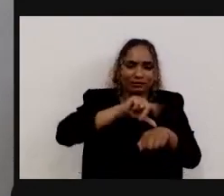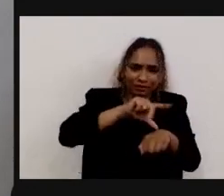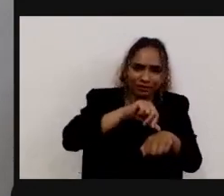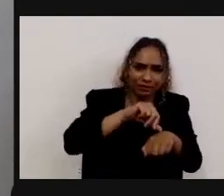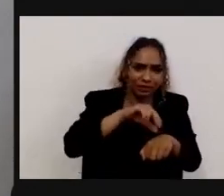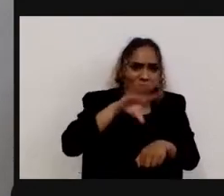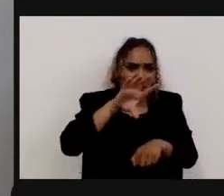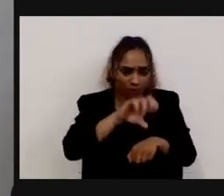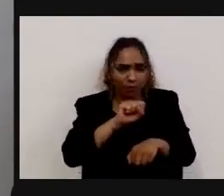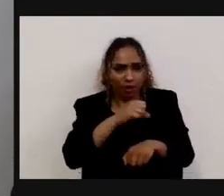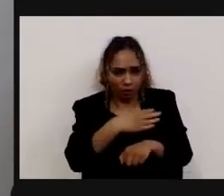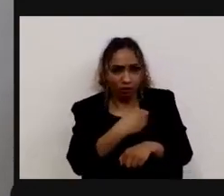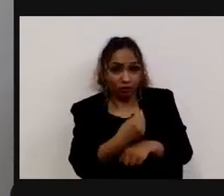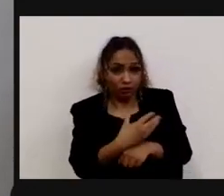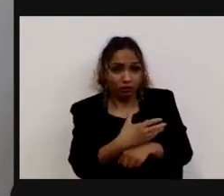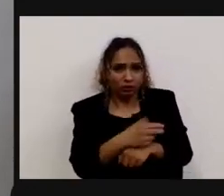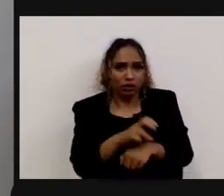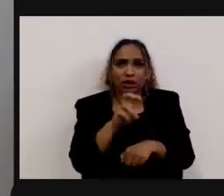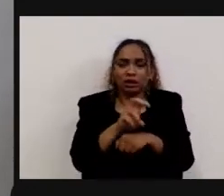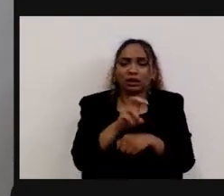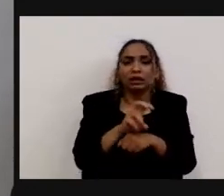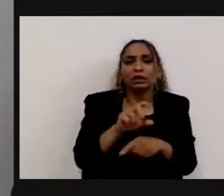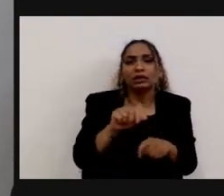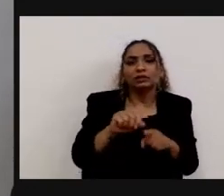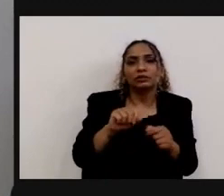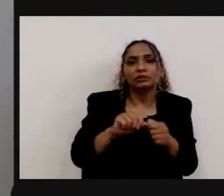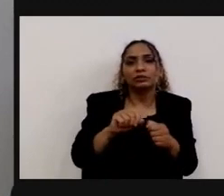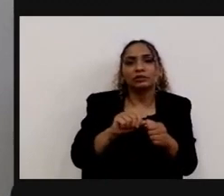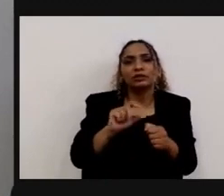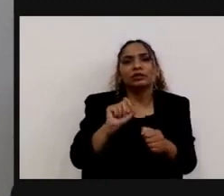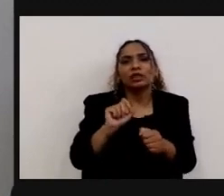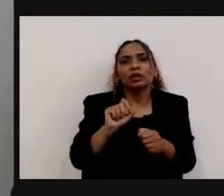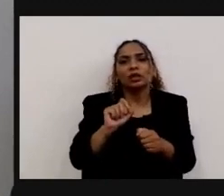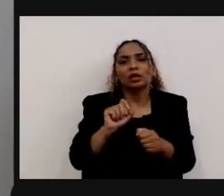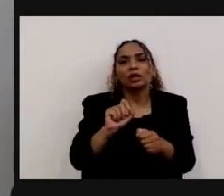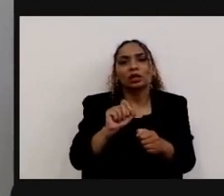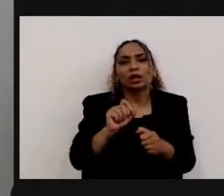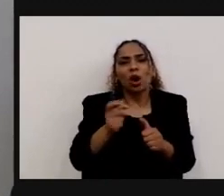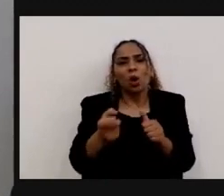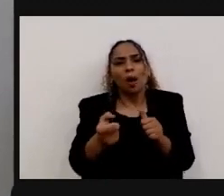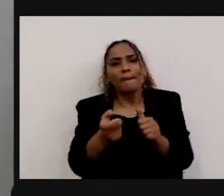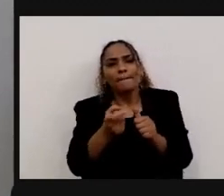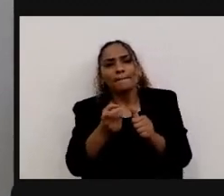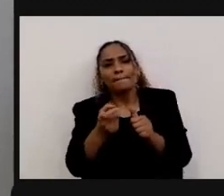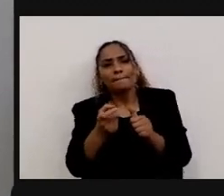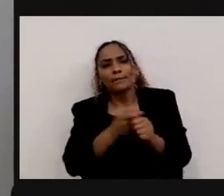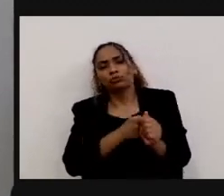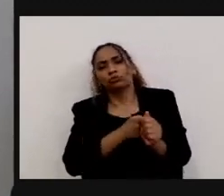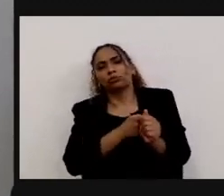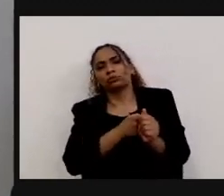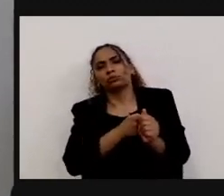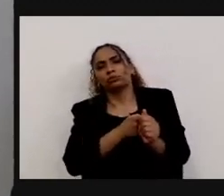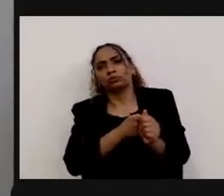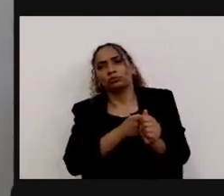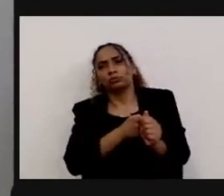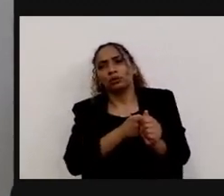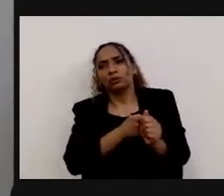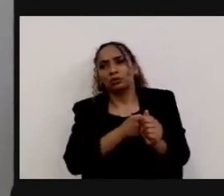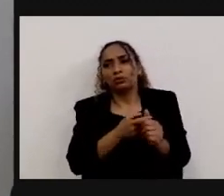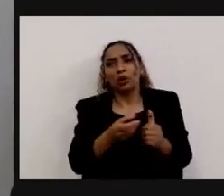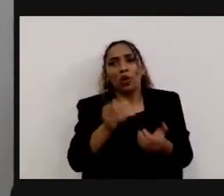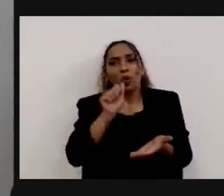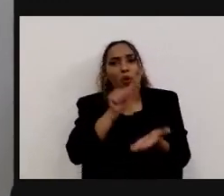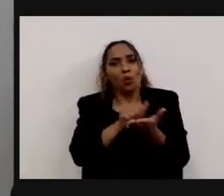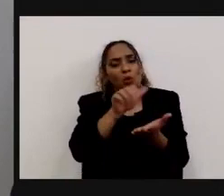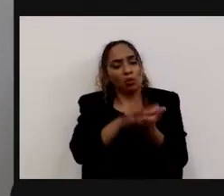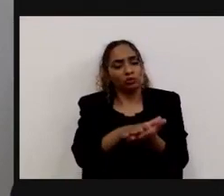filhos E aí o que que a creche fez bora botar uma multa porque a gente multa esses pais né deixando bolsa